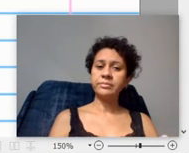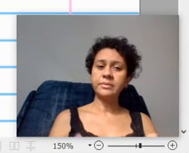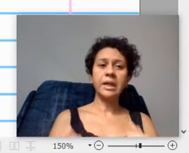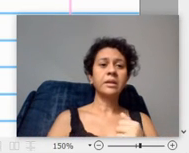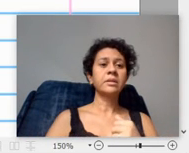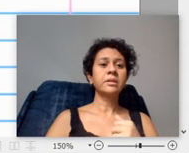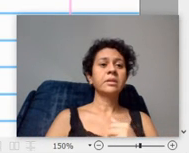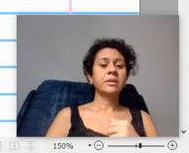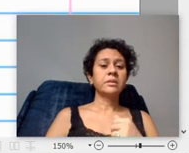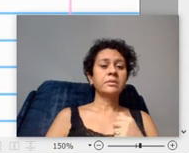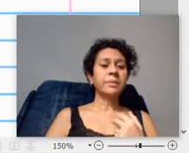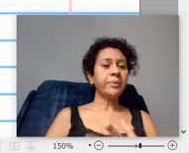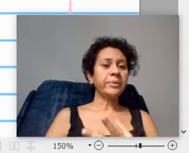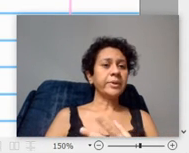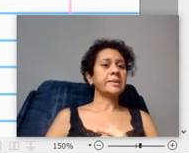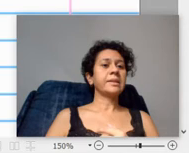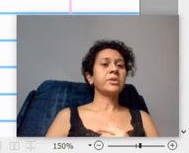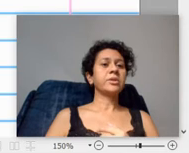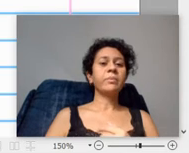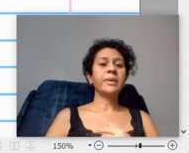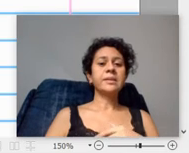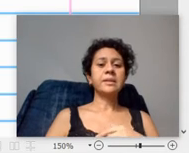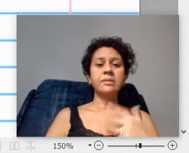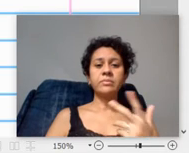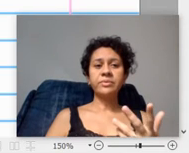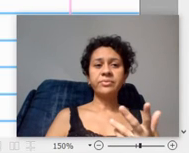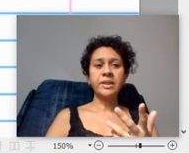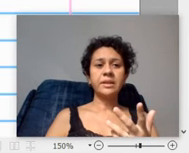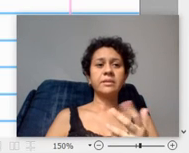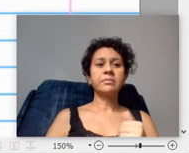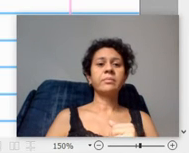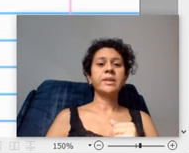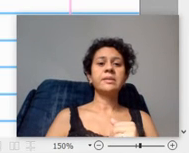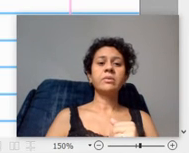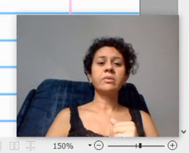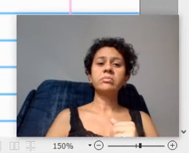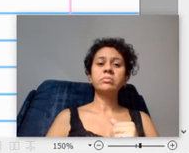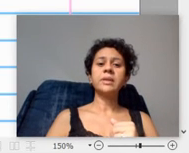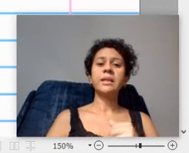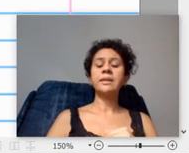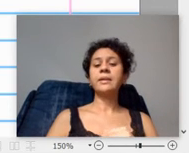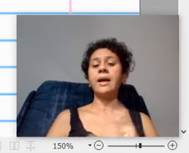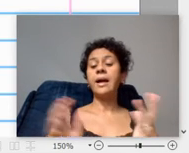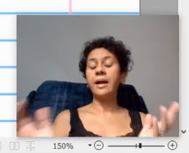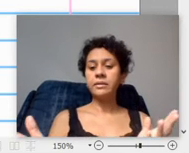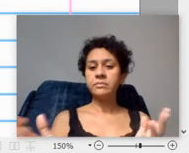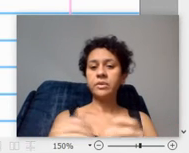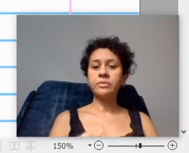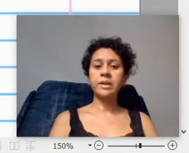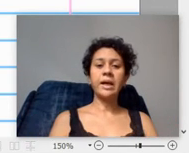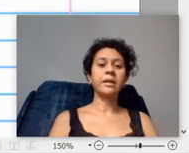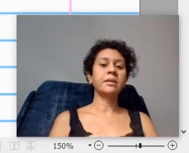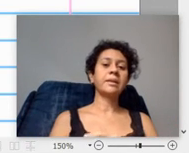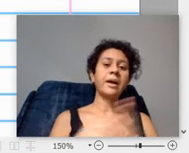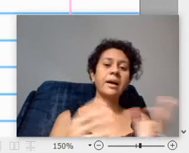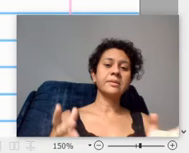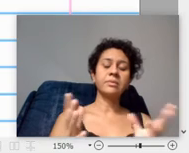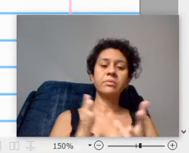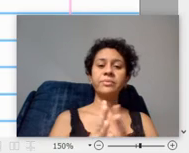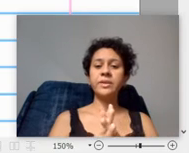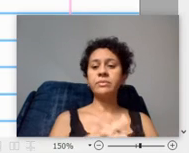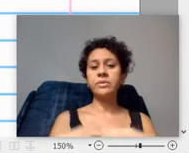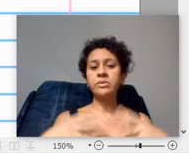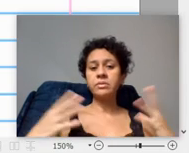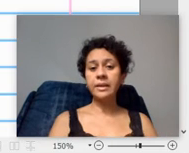15 de março de 2021, tá? Depois a gente começa na segunda-feira, começa com a letra A. Então vamos lá,